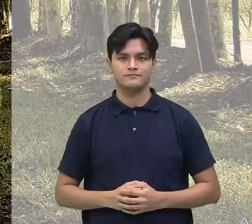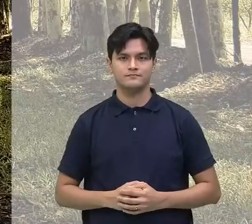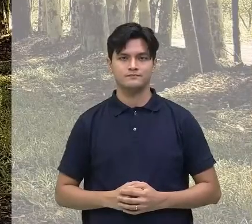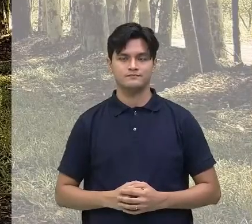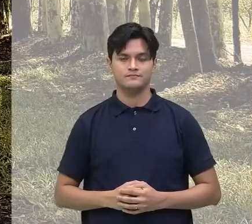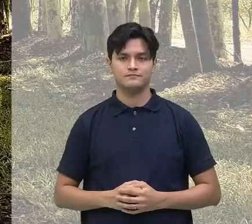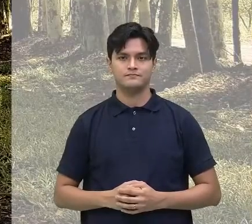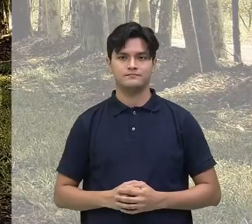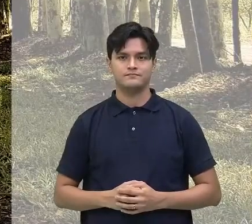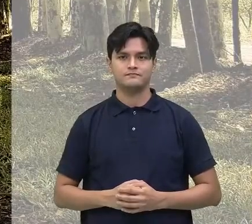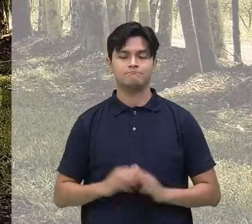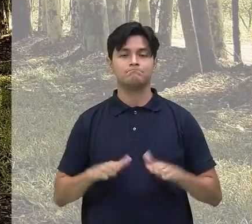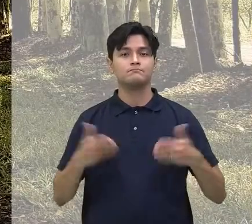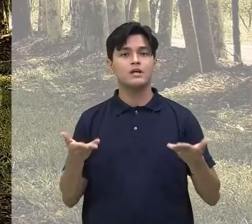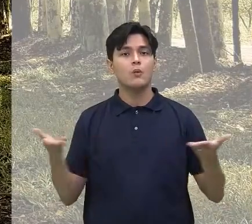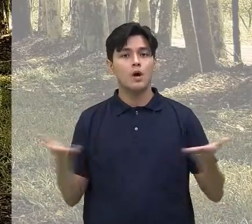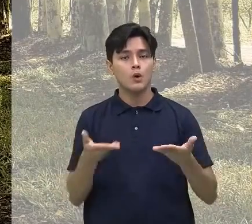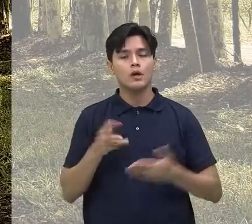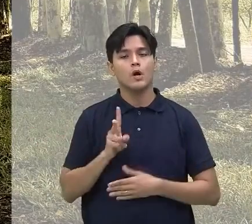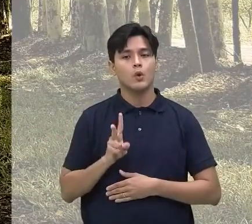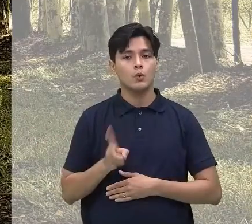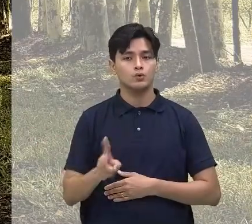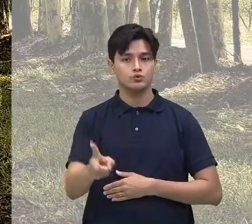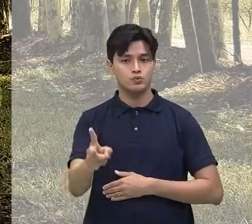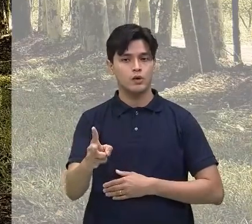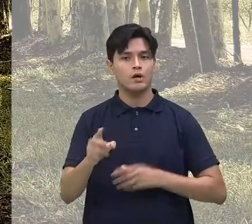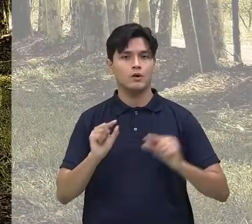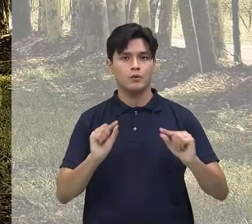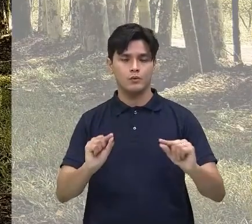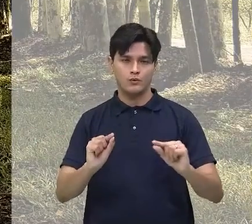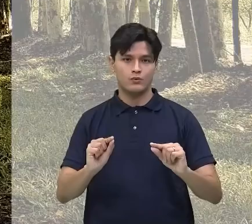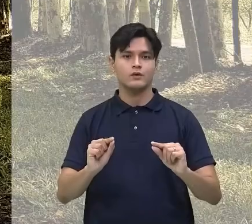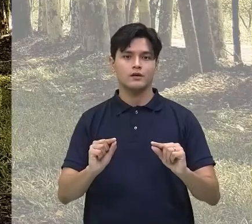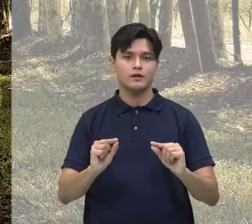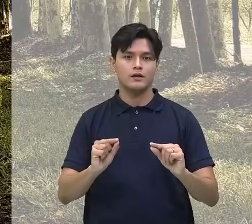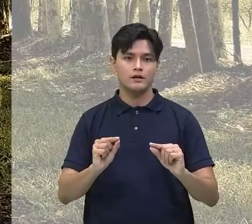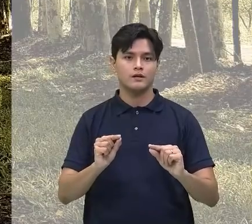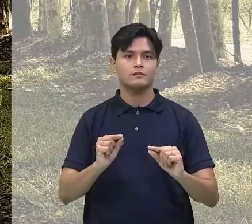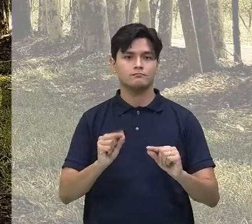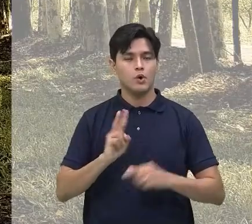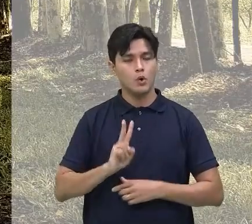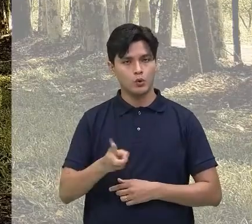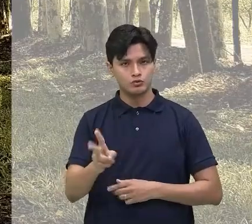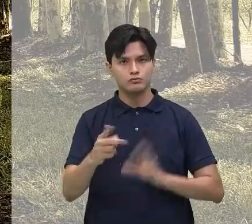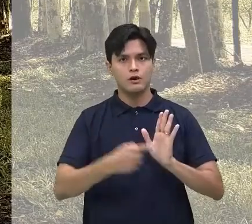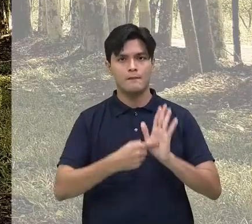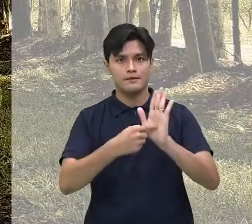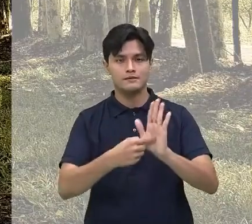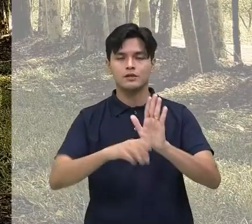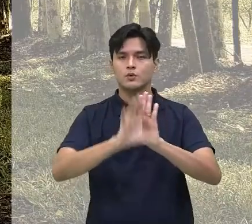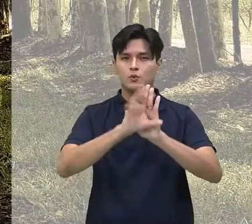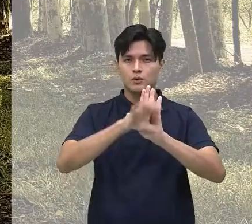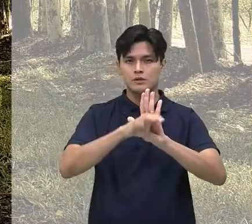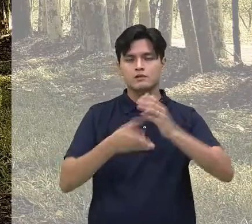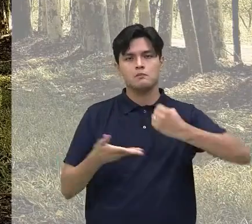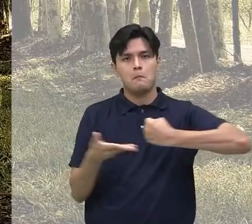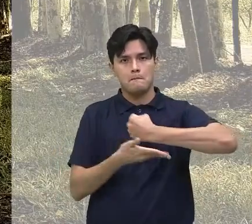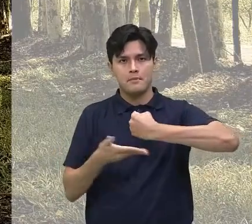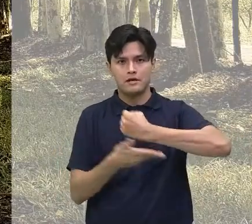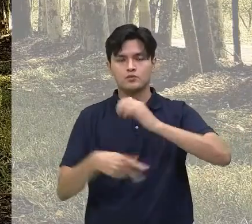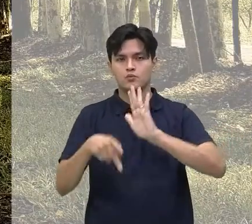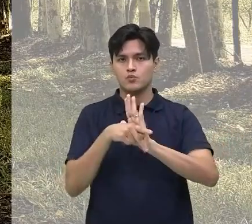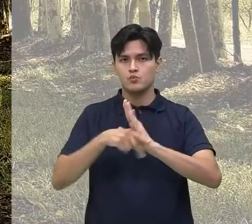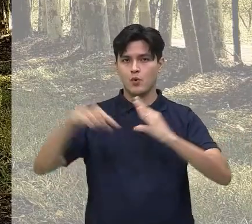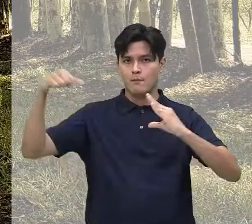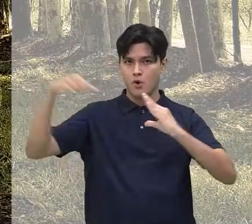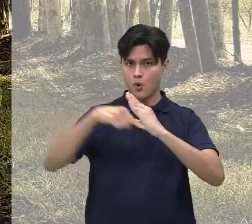Muito bem. Vamos dar continuidade agora, ainda com esses conceitos básicos, né, da ótica geométrica, onde a gente já falou